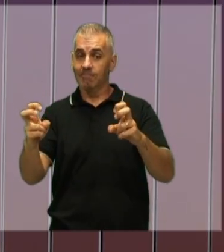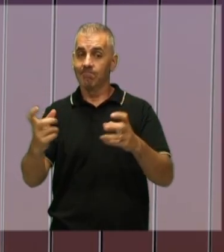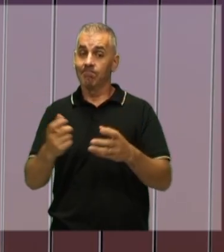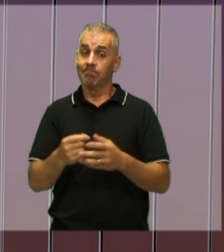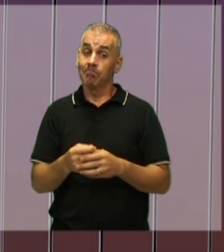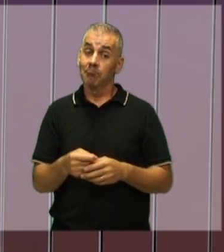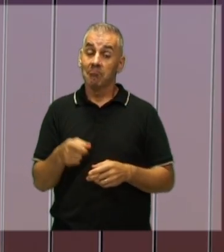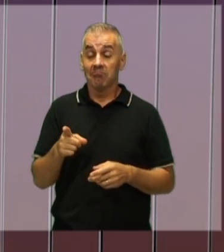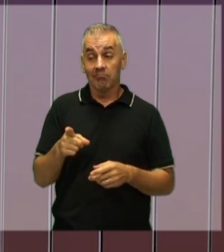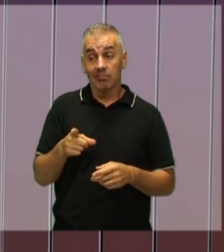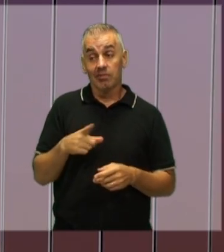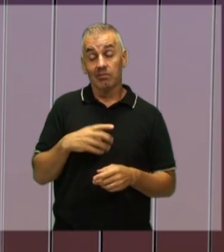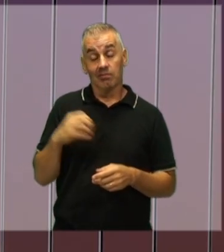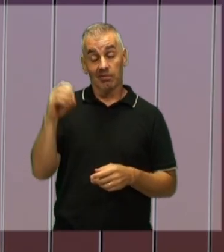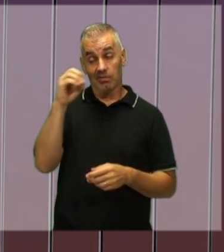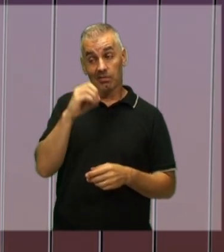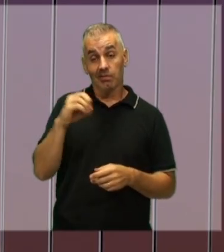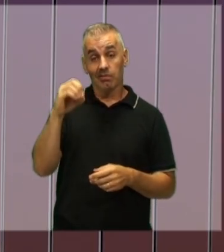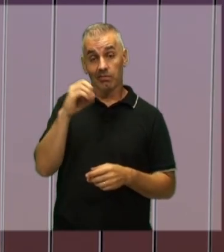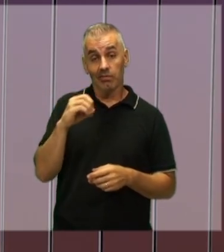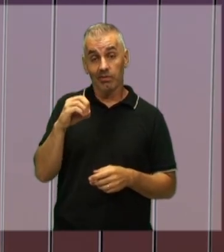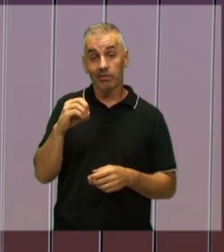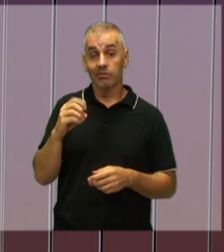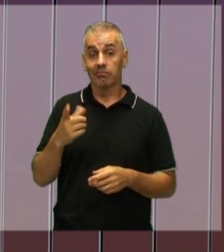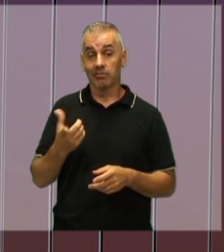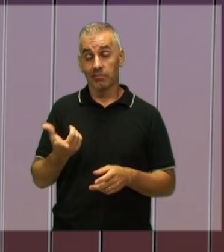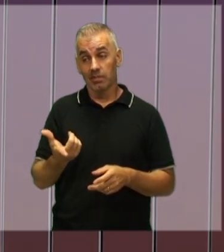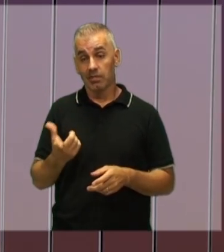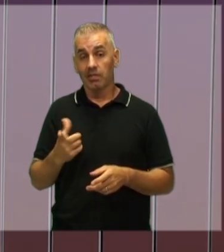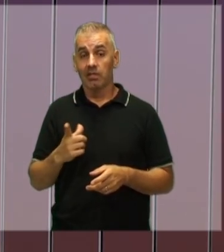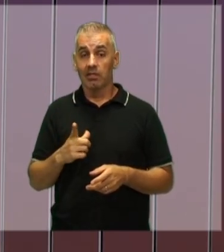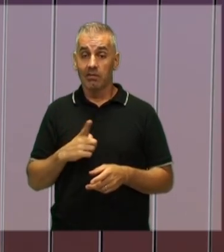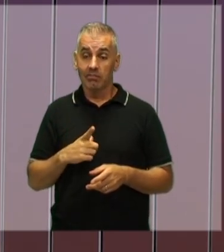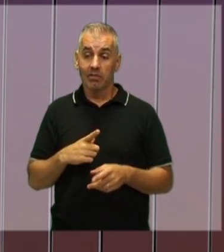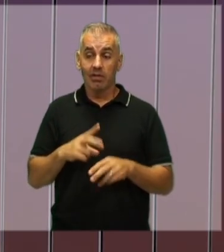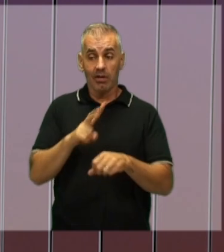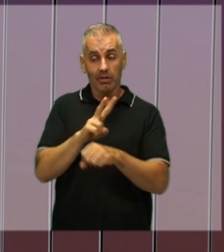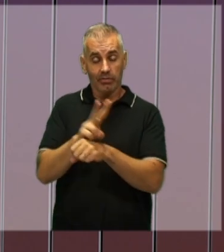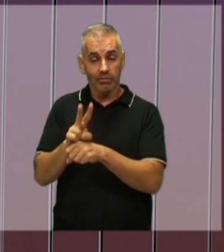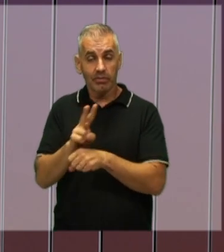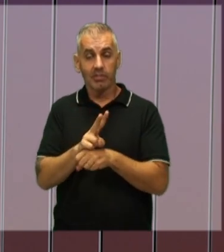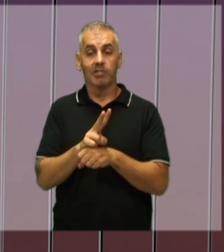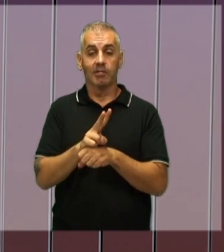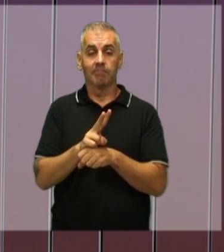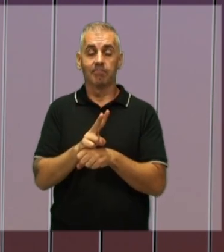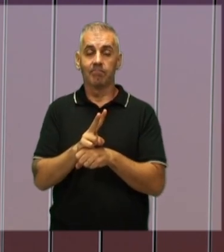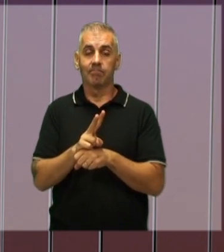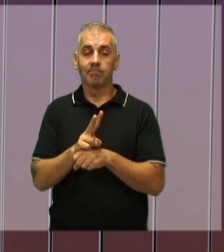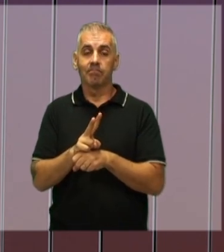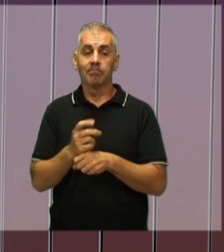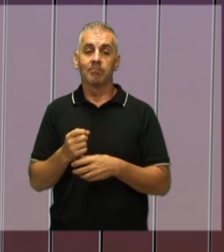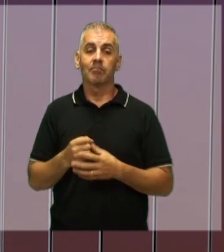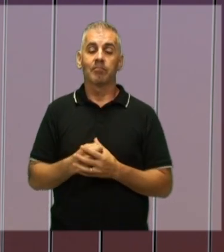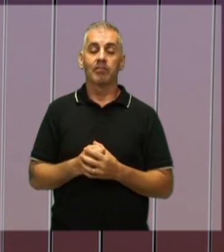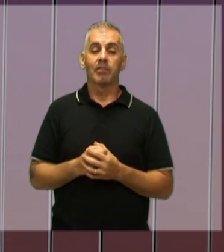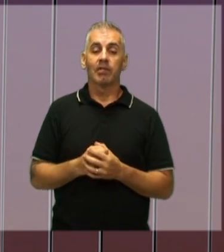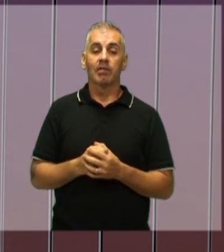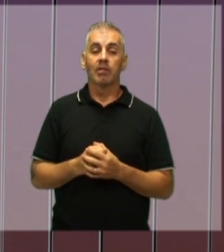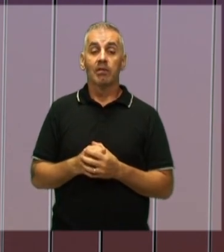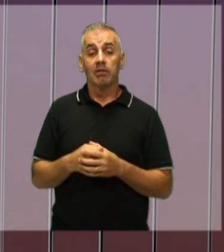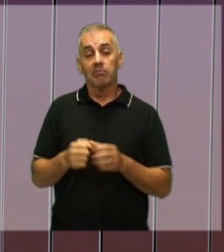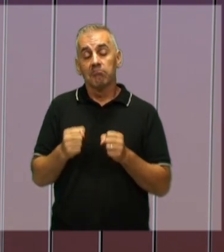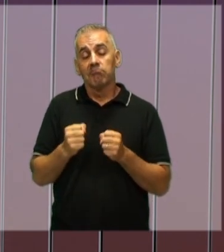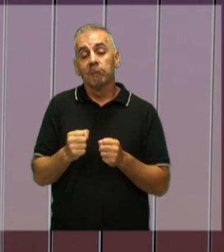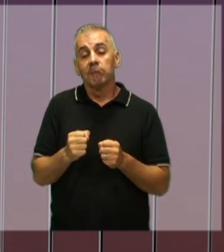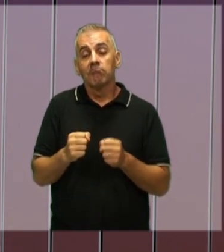Que eu acho que é excelente, não só praça, com qualquer equipamento público, vamos chamar assim, que eles poderão adotar, a